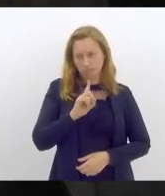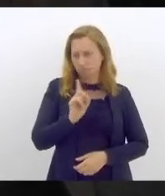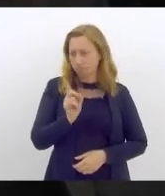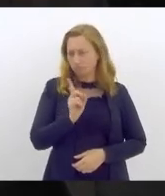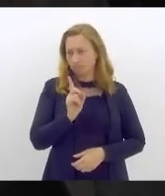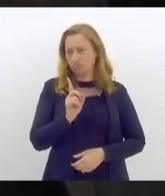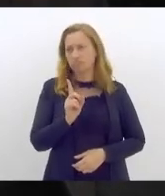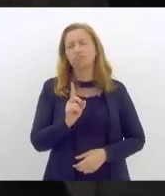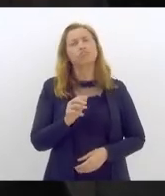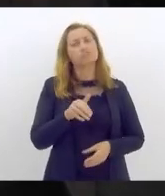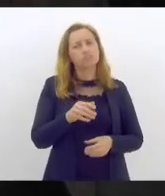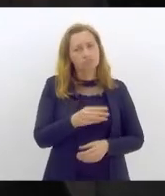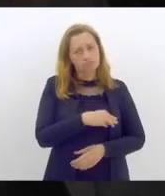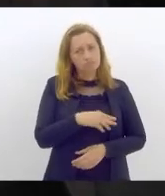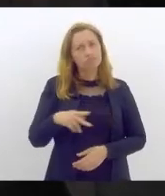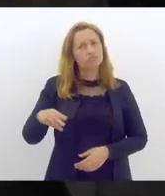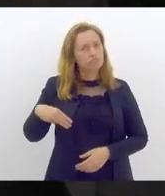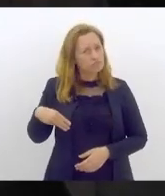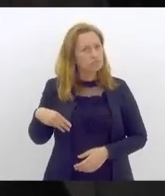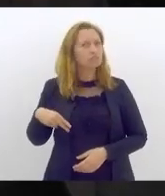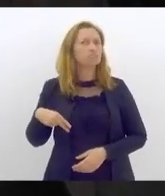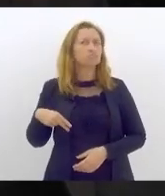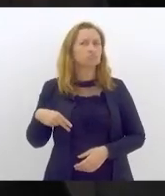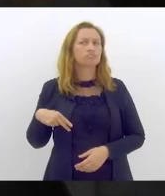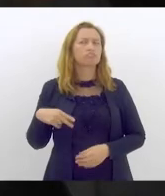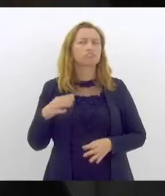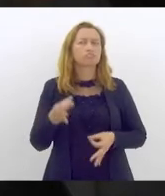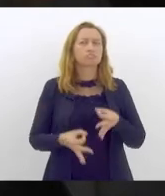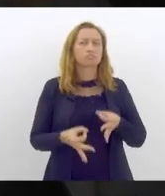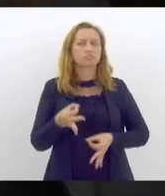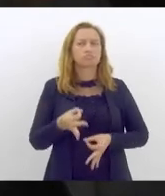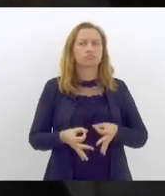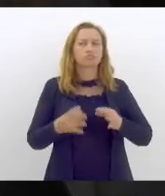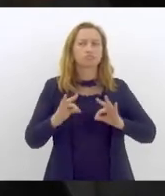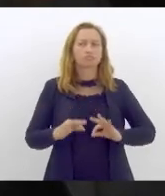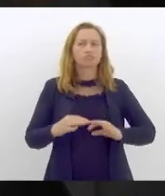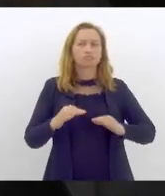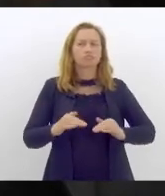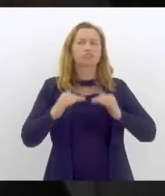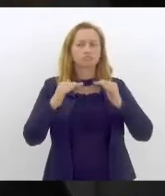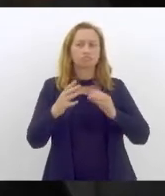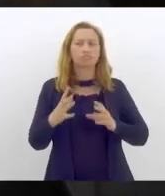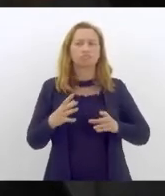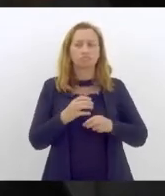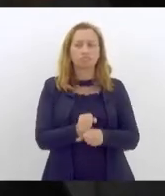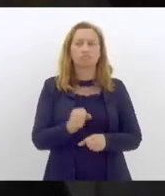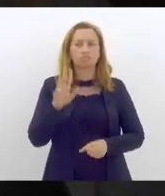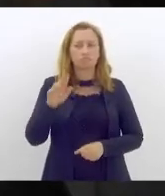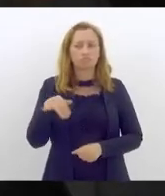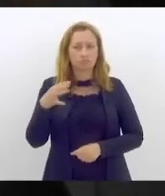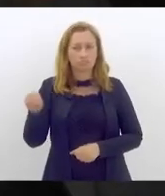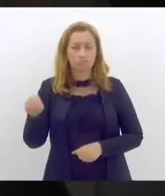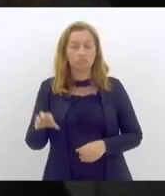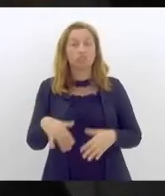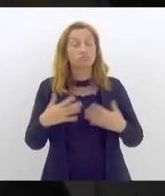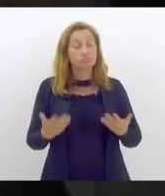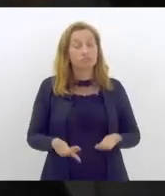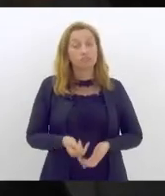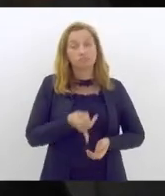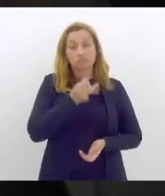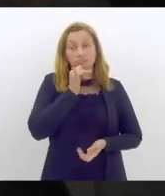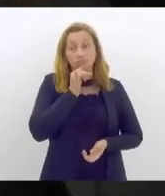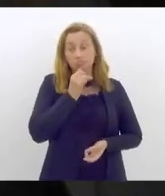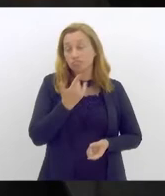é o Ministério Público do Tribunal de Contas da União tô dando esse exemplo